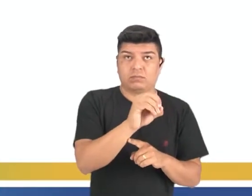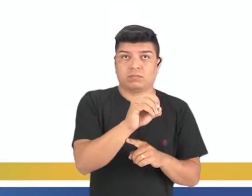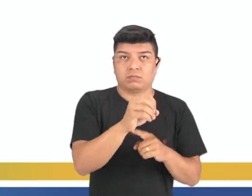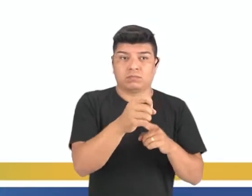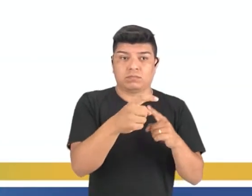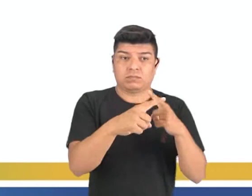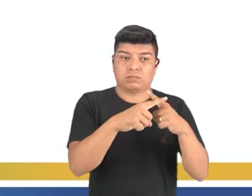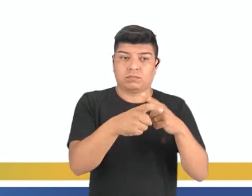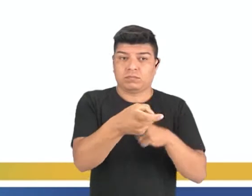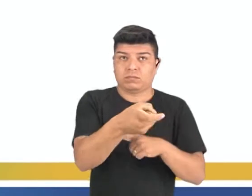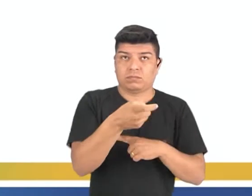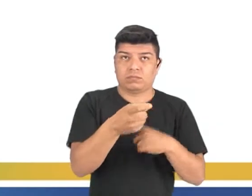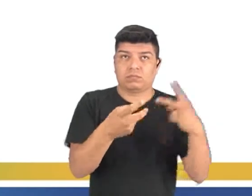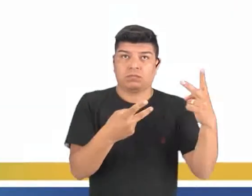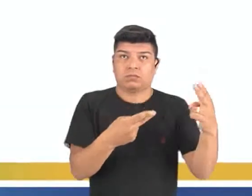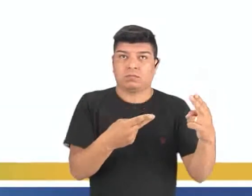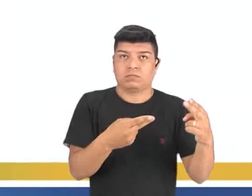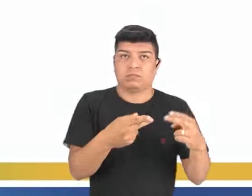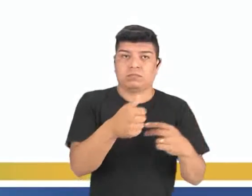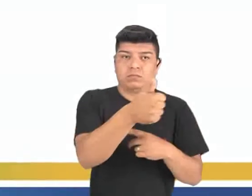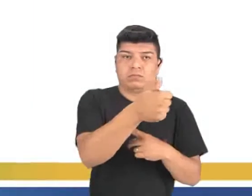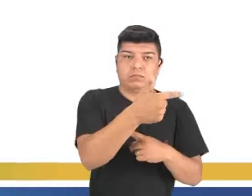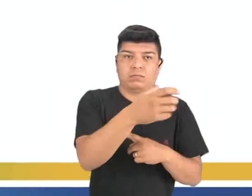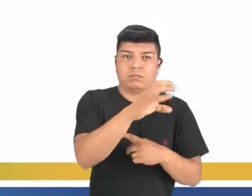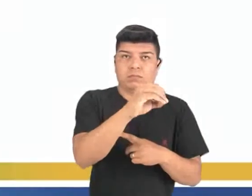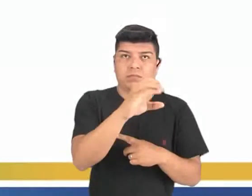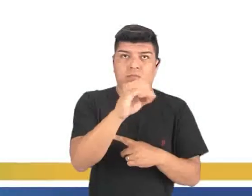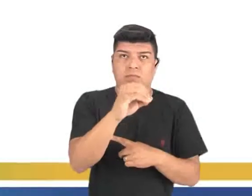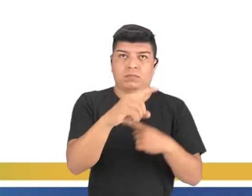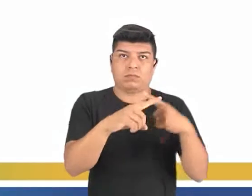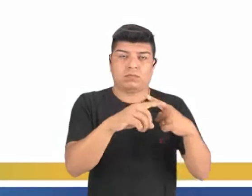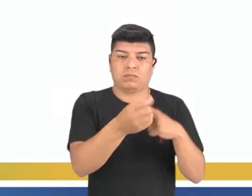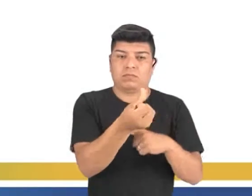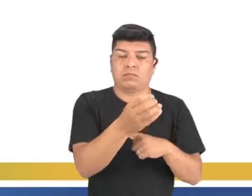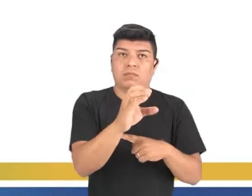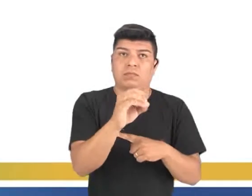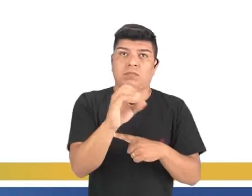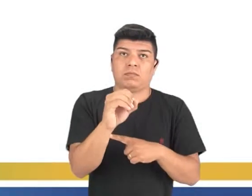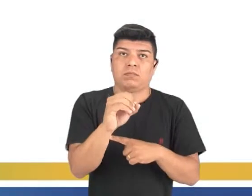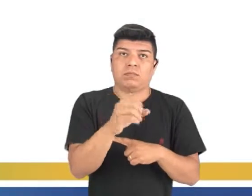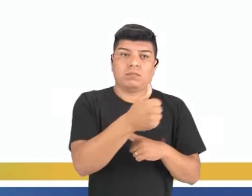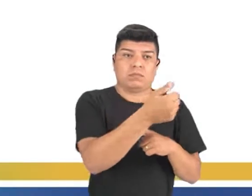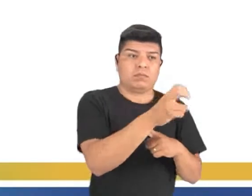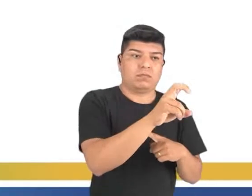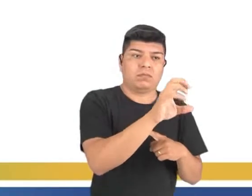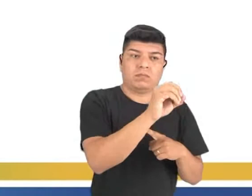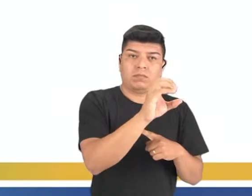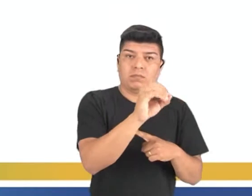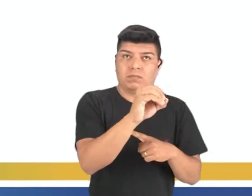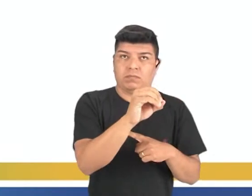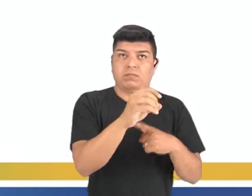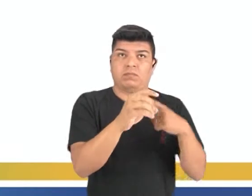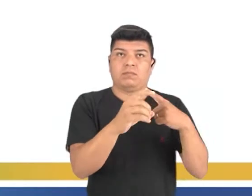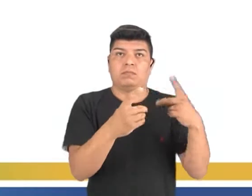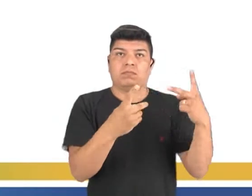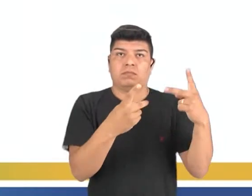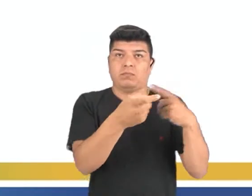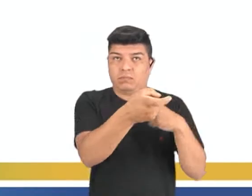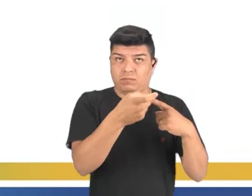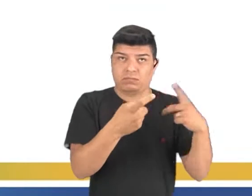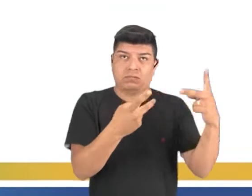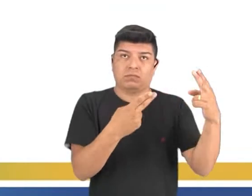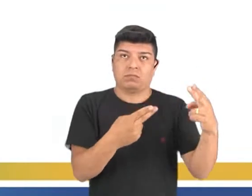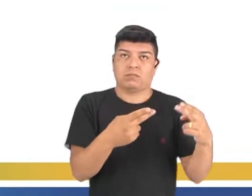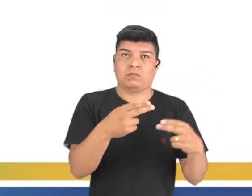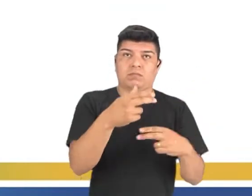x vai ser igual a 1.200 vezes 600. Então, nós temos 1.500x igual a